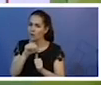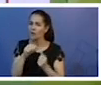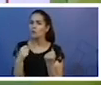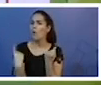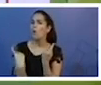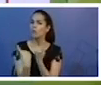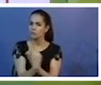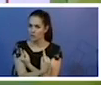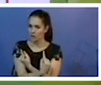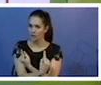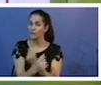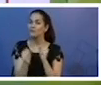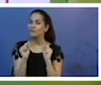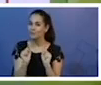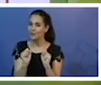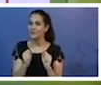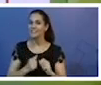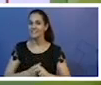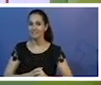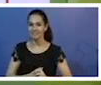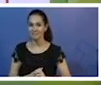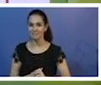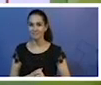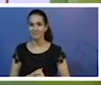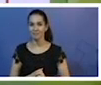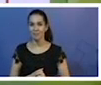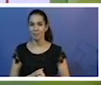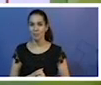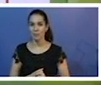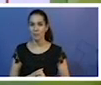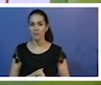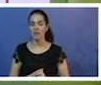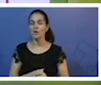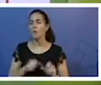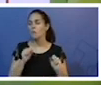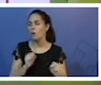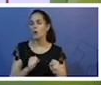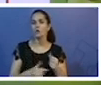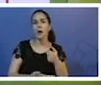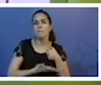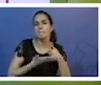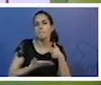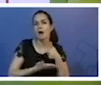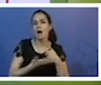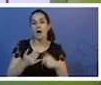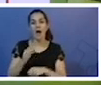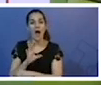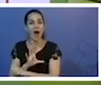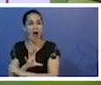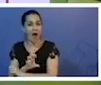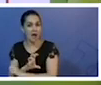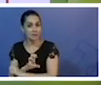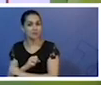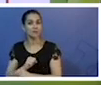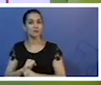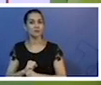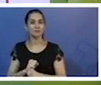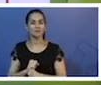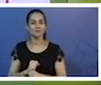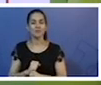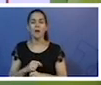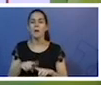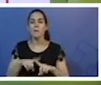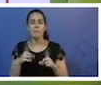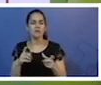oposto. Eu posso misturar um sal mais a água e eu posso obter uma base mais um ácido, em situações especiais,